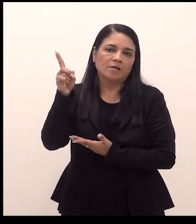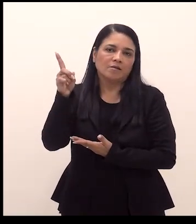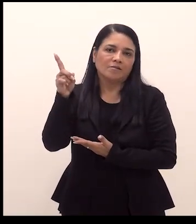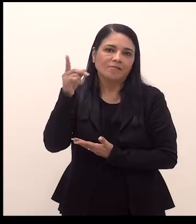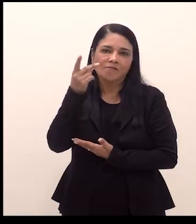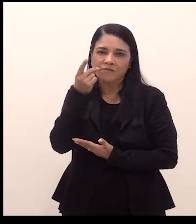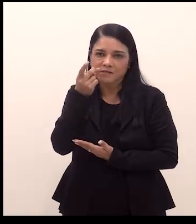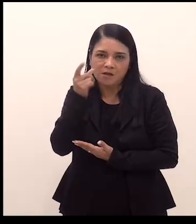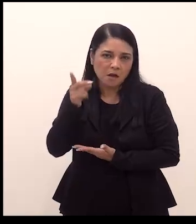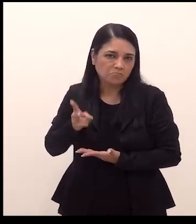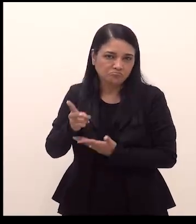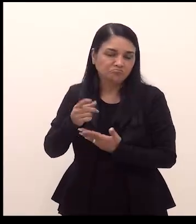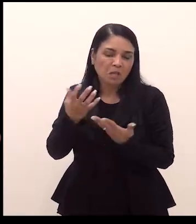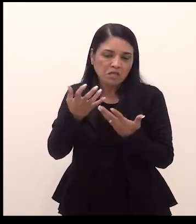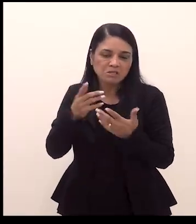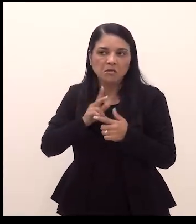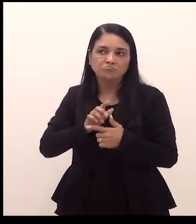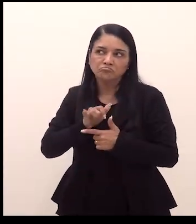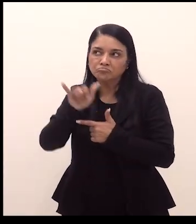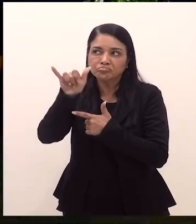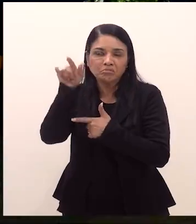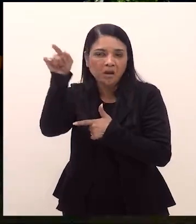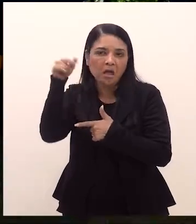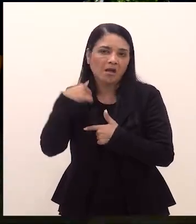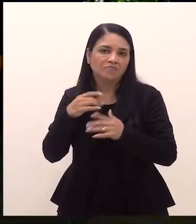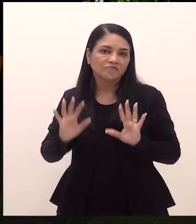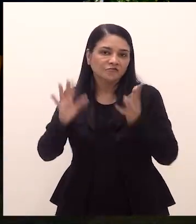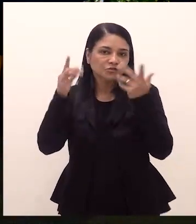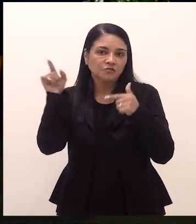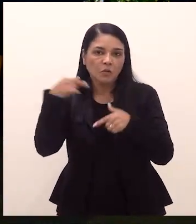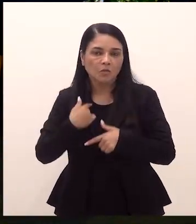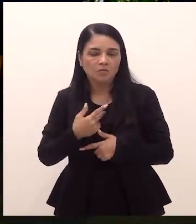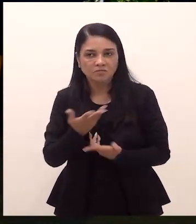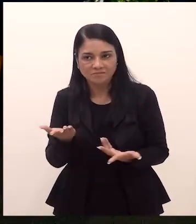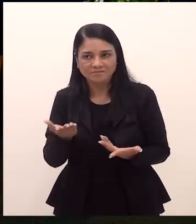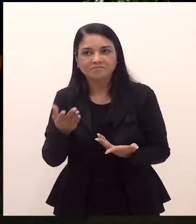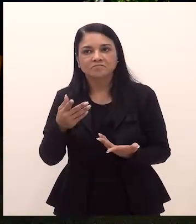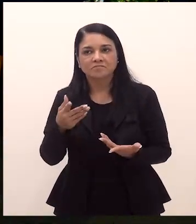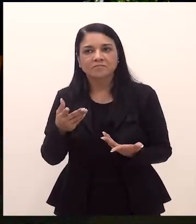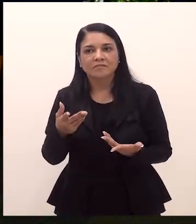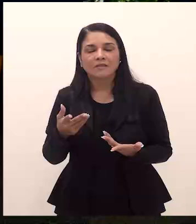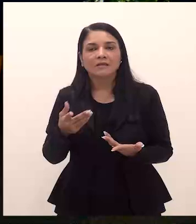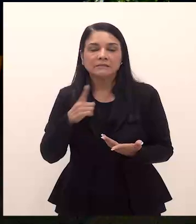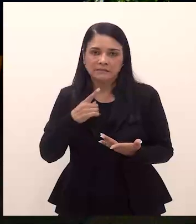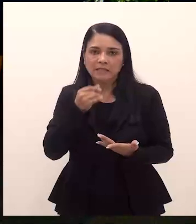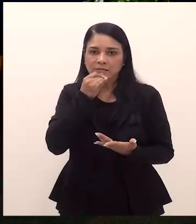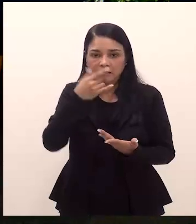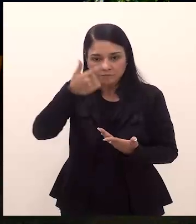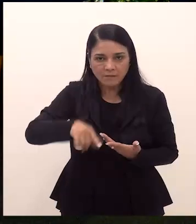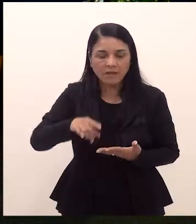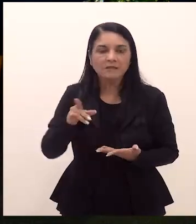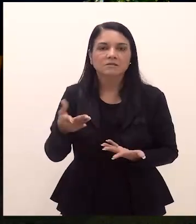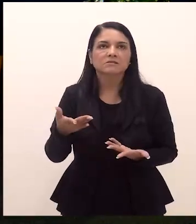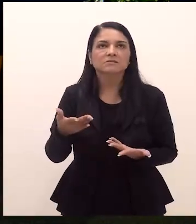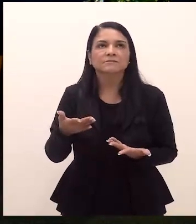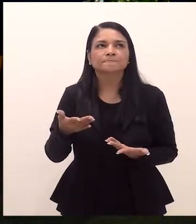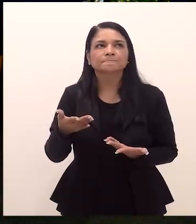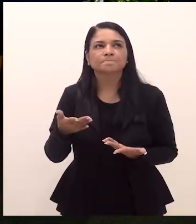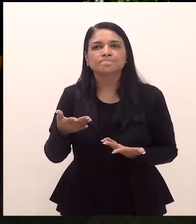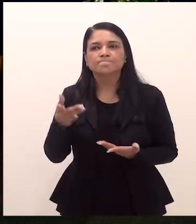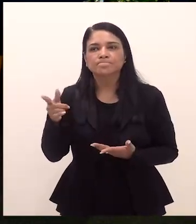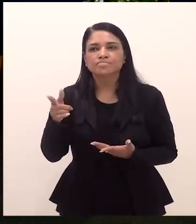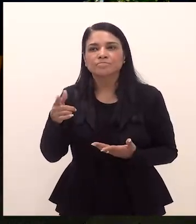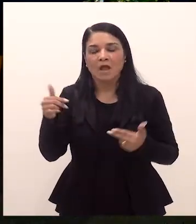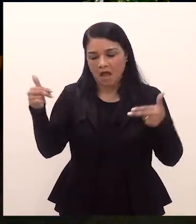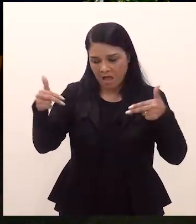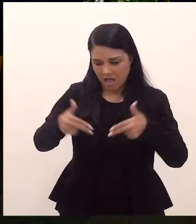falou que ele não vai tirar de Fortaleza. Quem quiser que vá até lá. E assim ele lota o festival dele, entendeu? E está acontecendo. Tem muitos